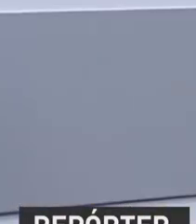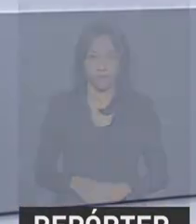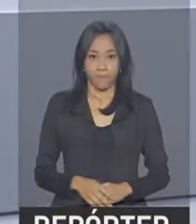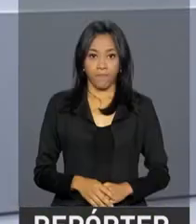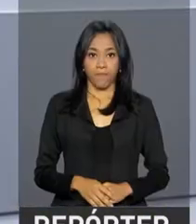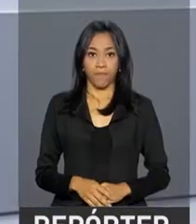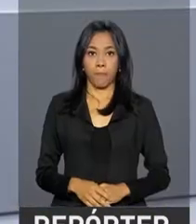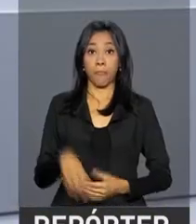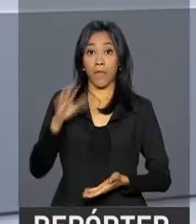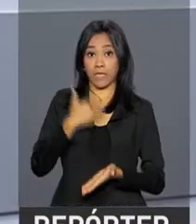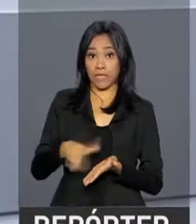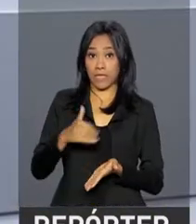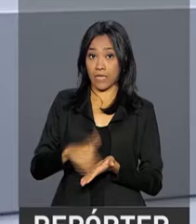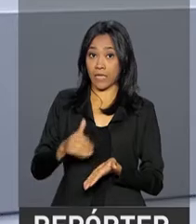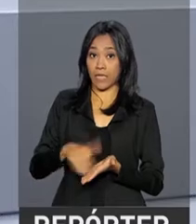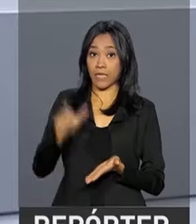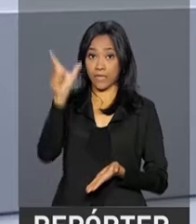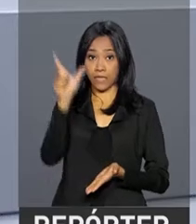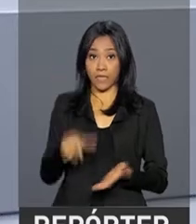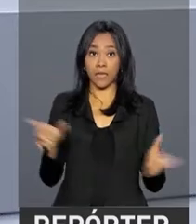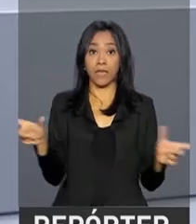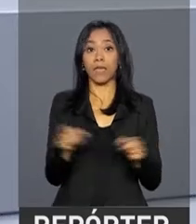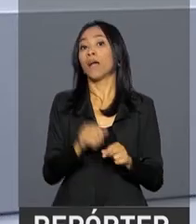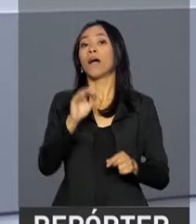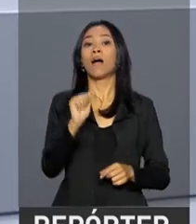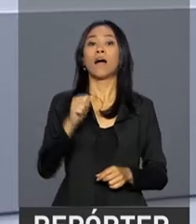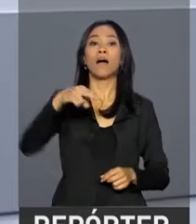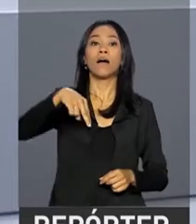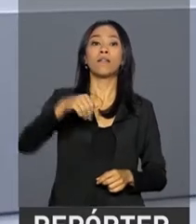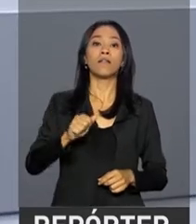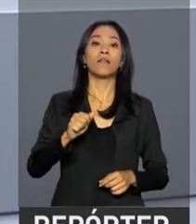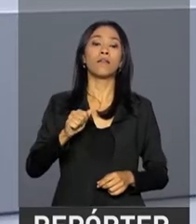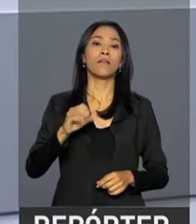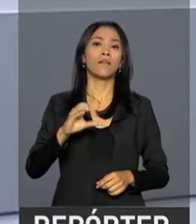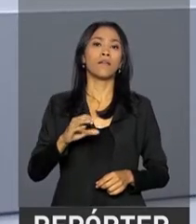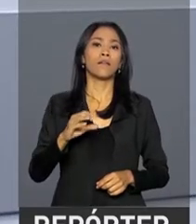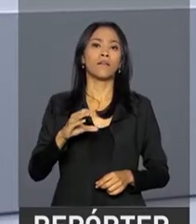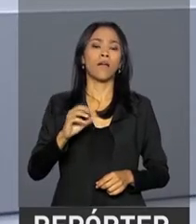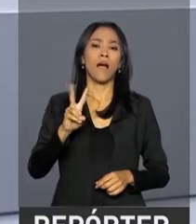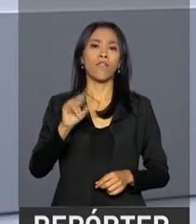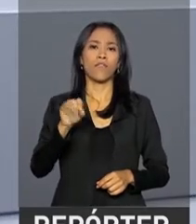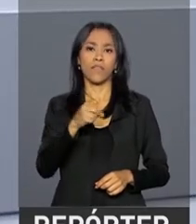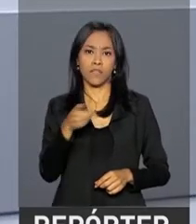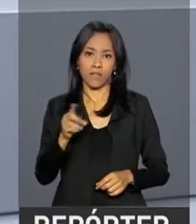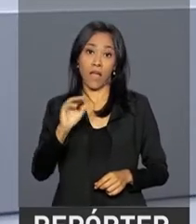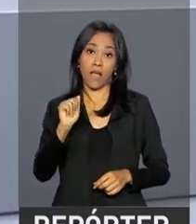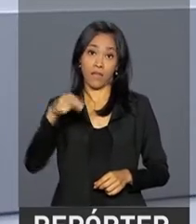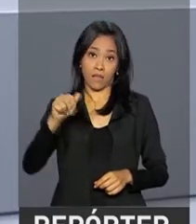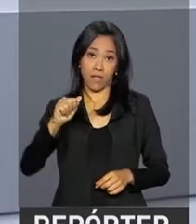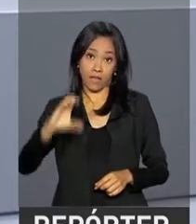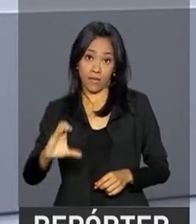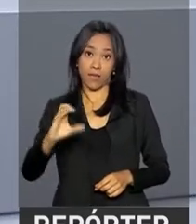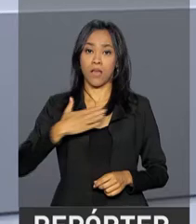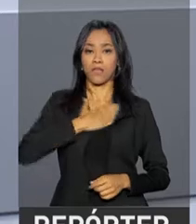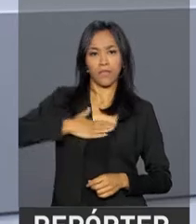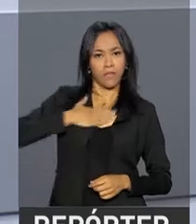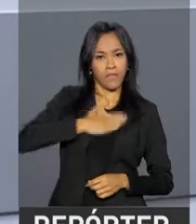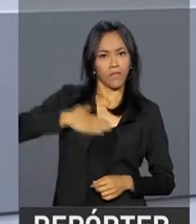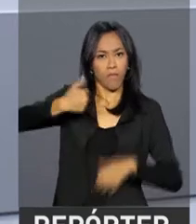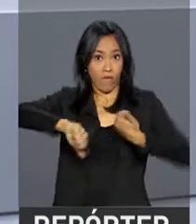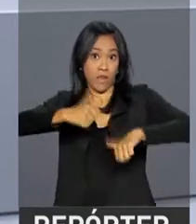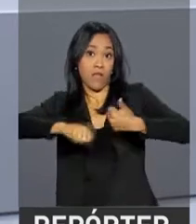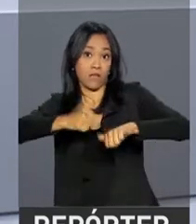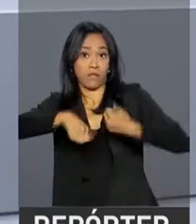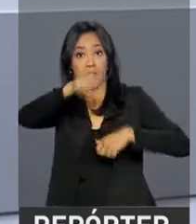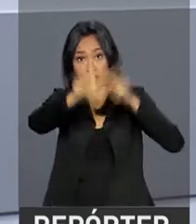A Secretaria Nacional de Aviação Civil divulgou uma pesquisa que aponta a satisfação do passageiro. Mais de 90% dos